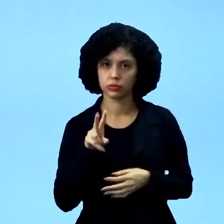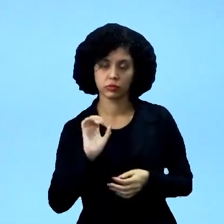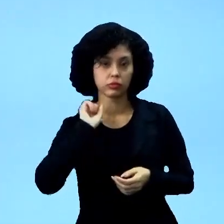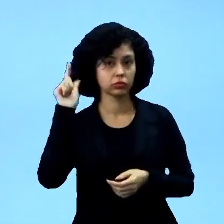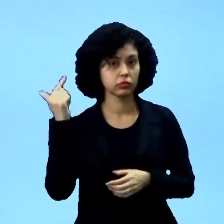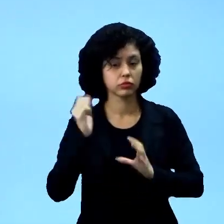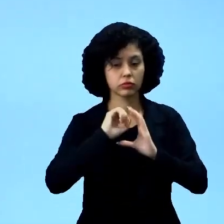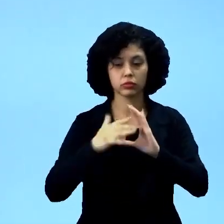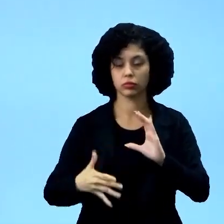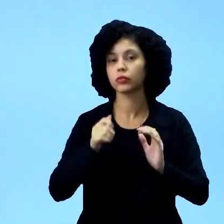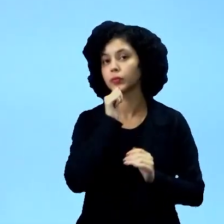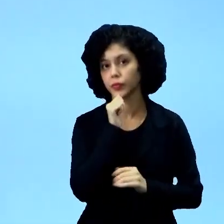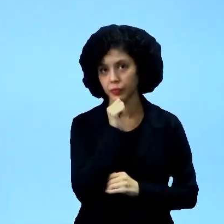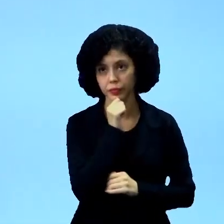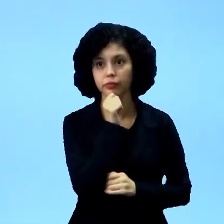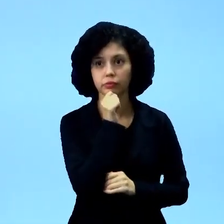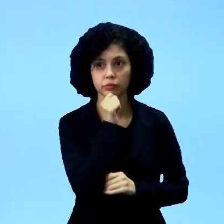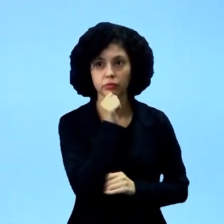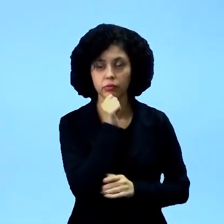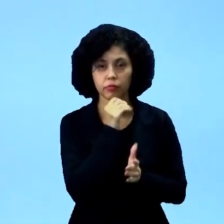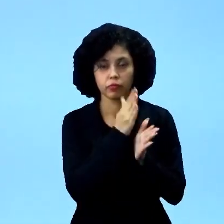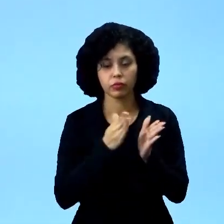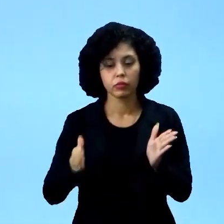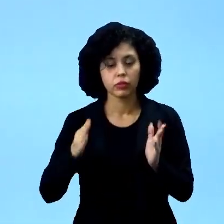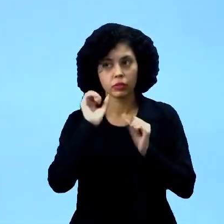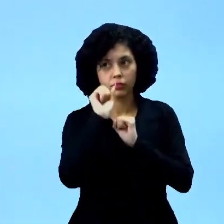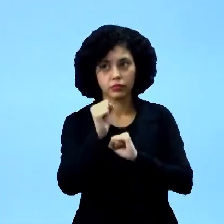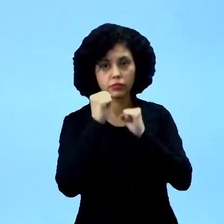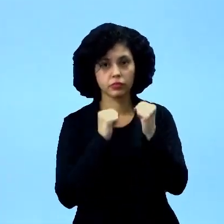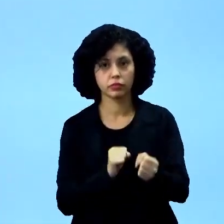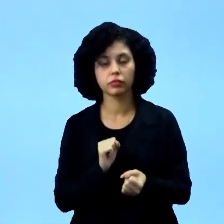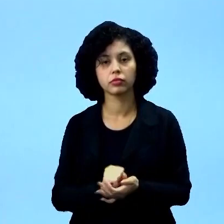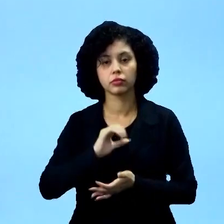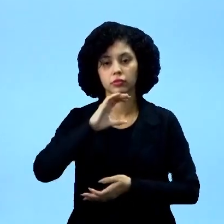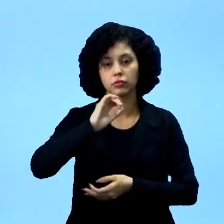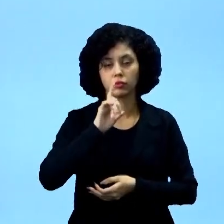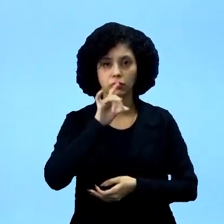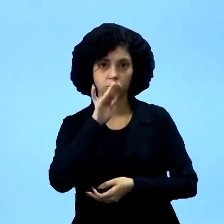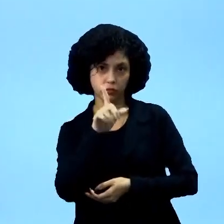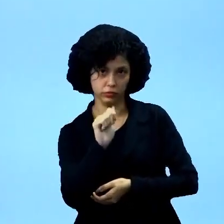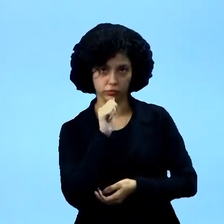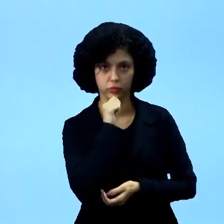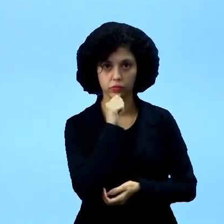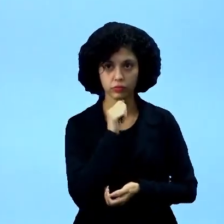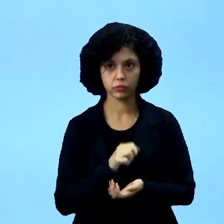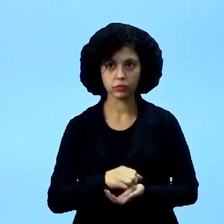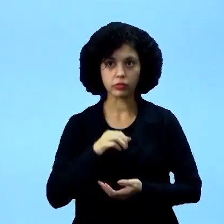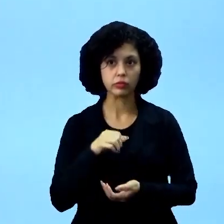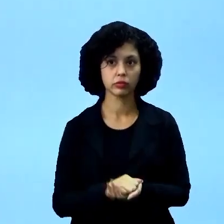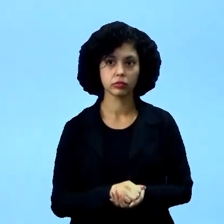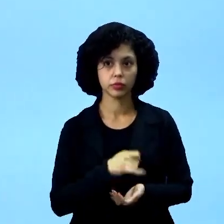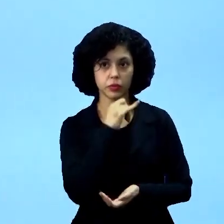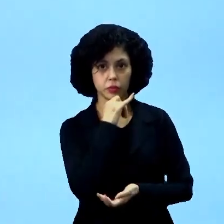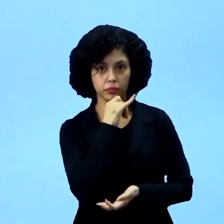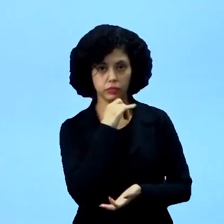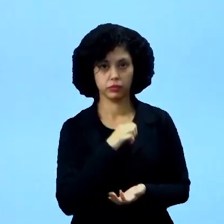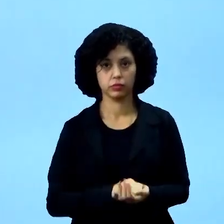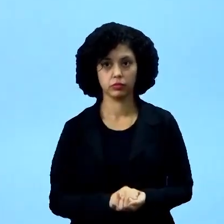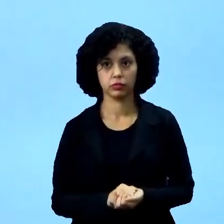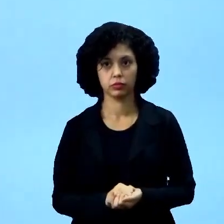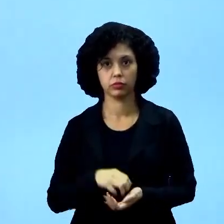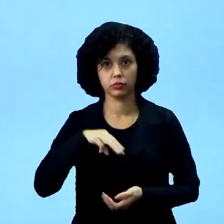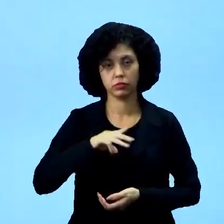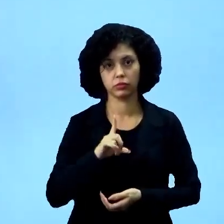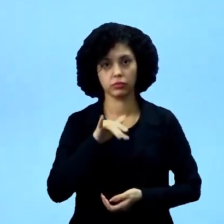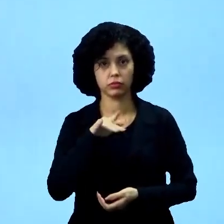outra característica importante do segmento de lutas ocidentais é o molejo. Por exemplo, o que é